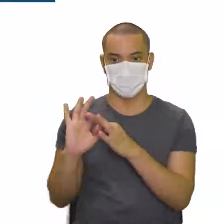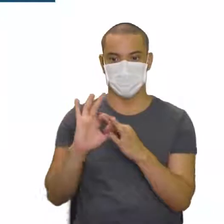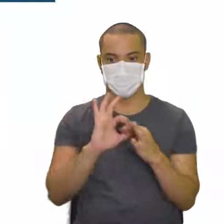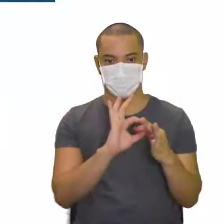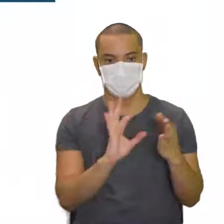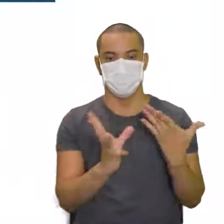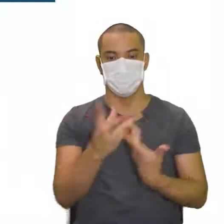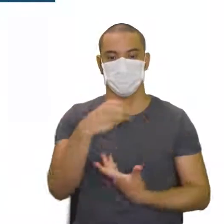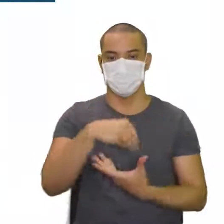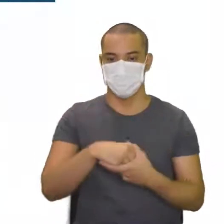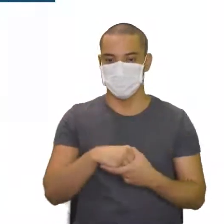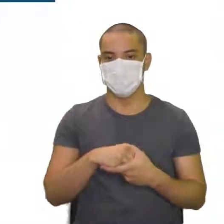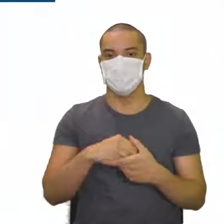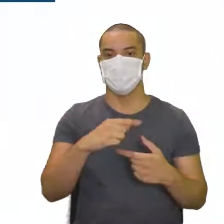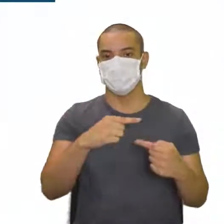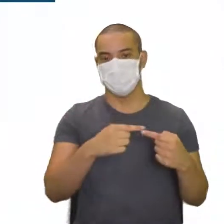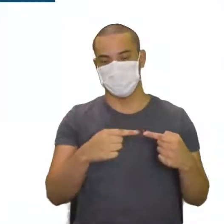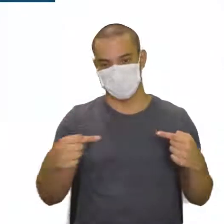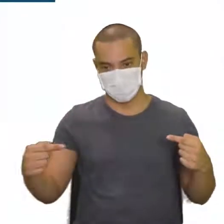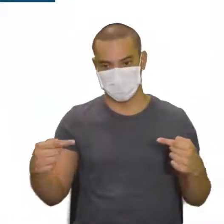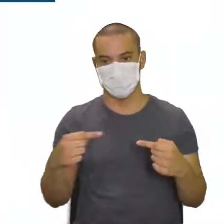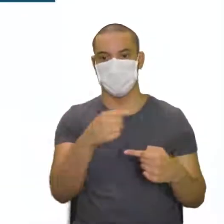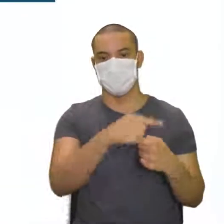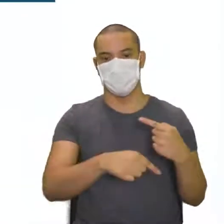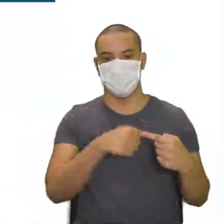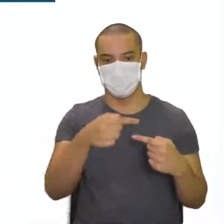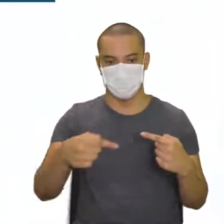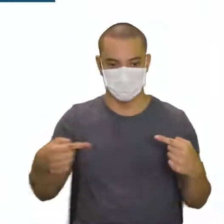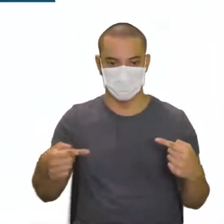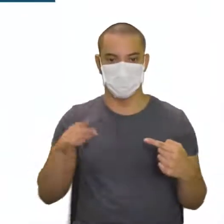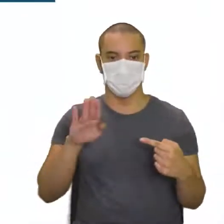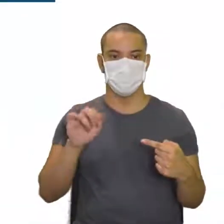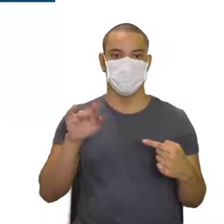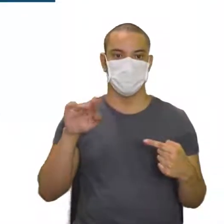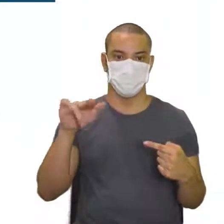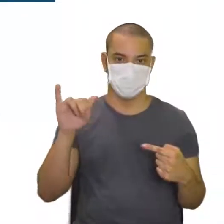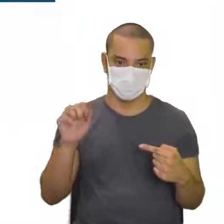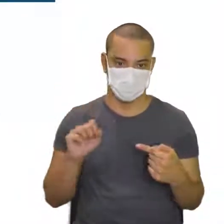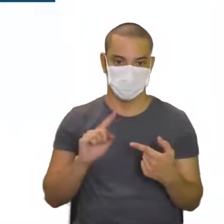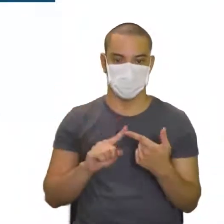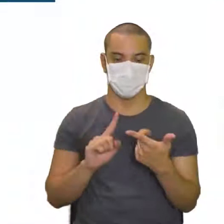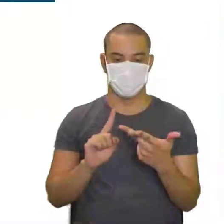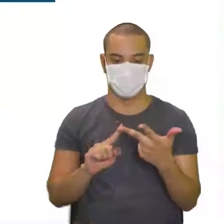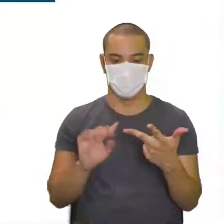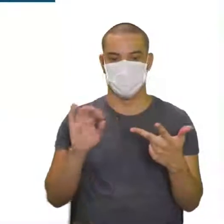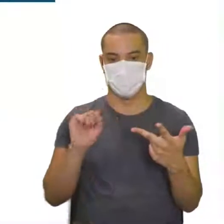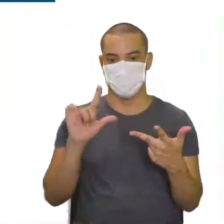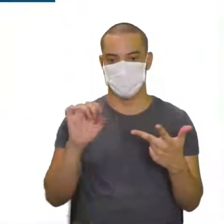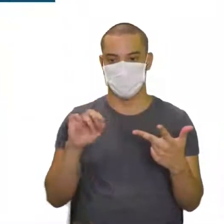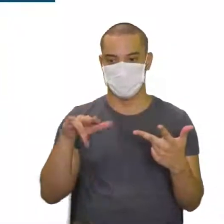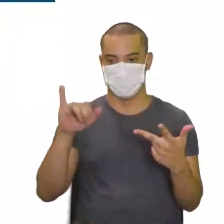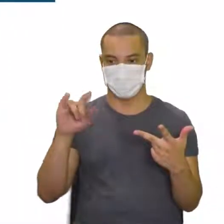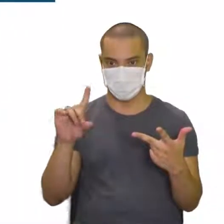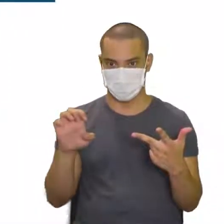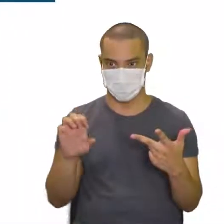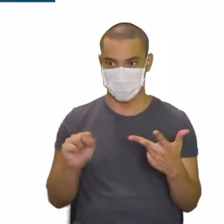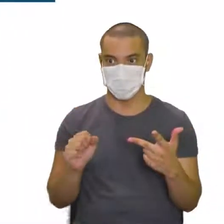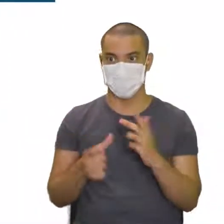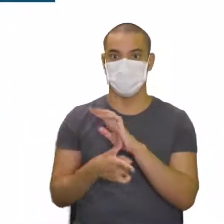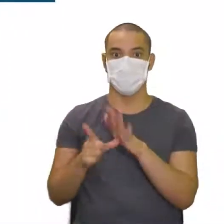em condutores retilíneos, espiras, bobinas e solenoide. Então, como eu falei para